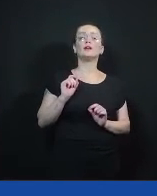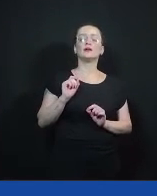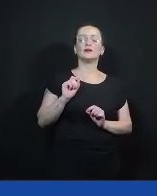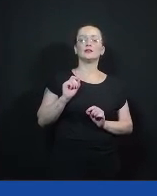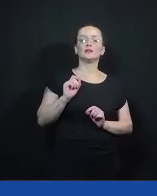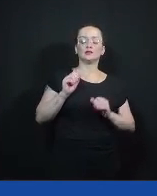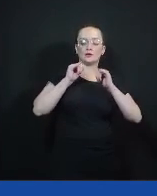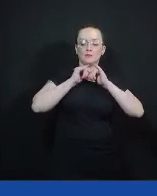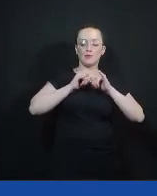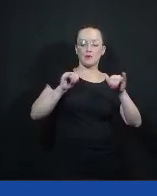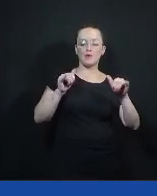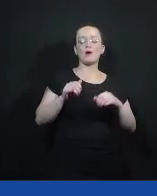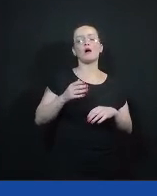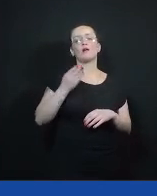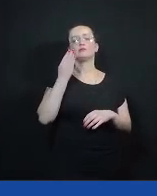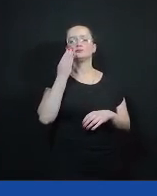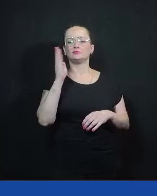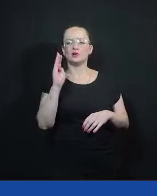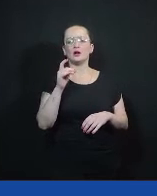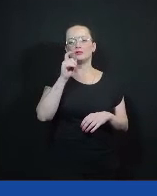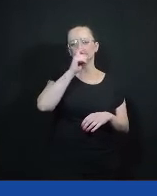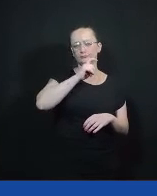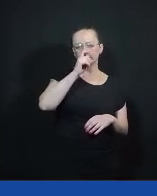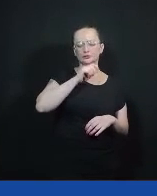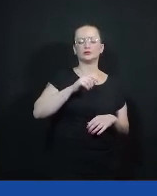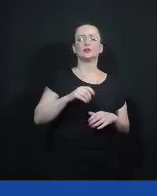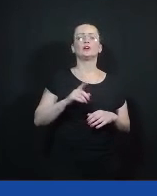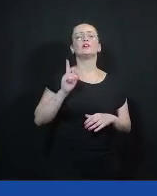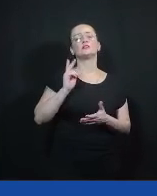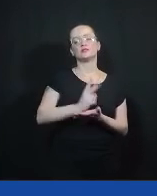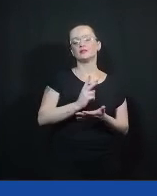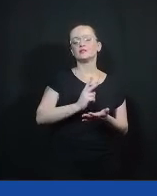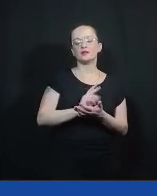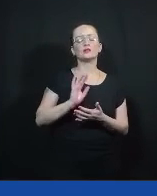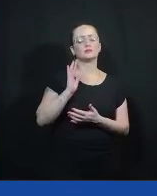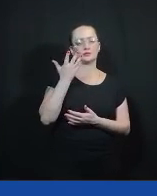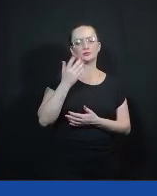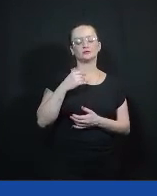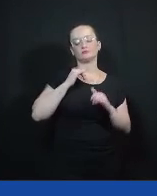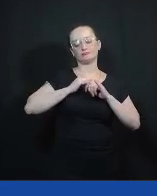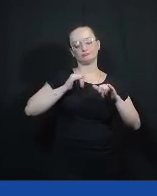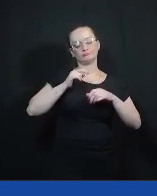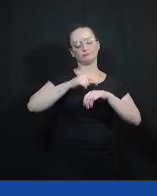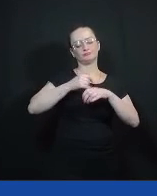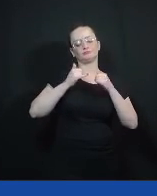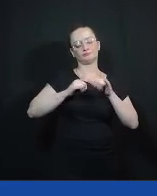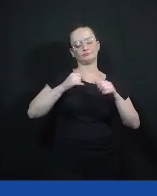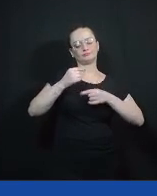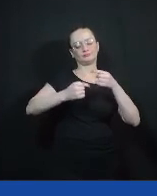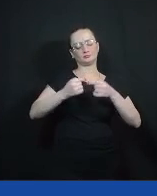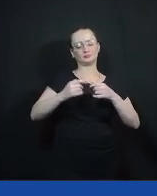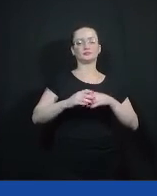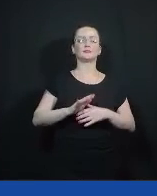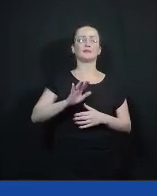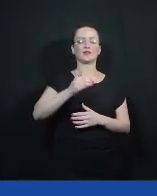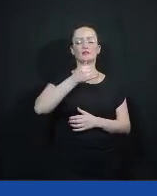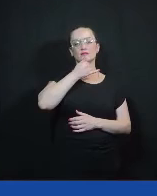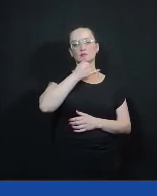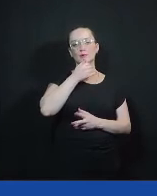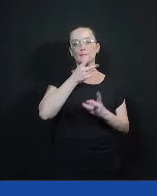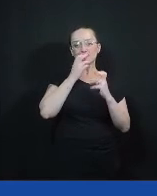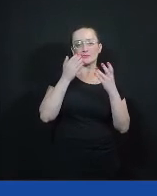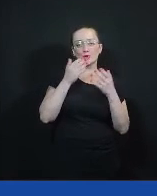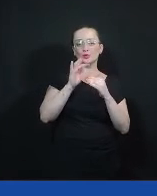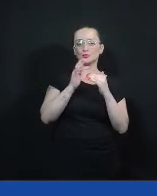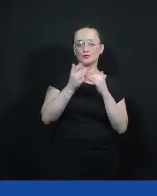que disseminação de boatos, disseminação de informações falsas, sempre fez parte de campanhas eleitorais, infelizmente. O que a gente percebe é que as